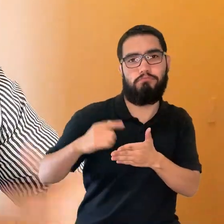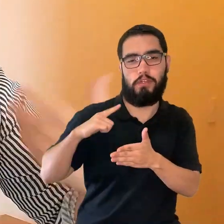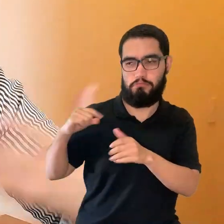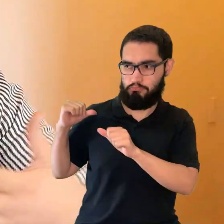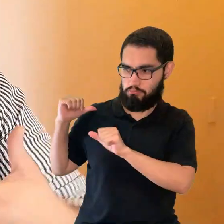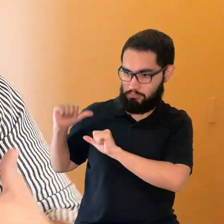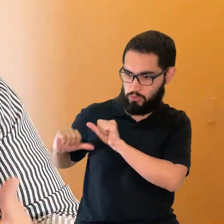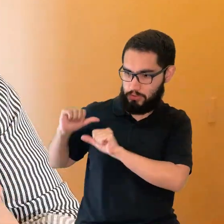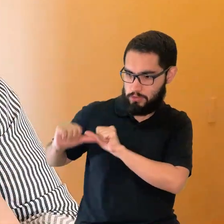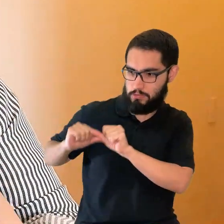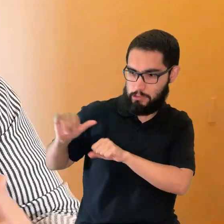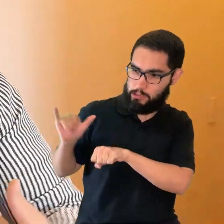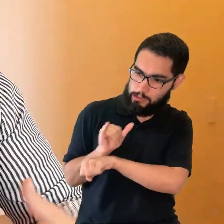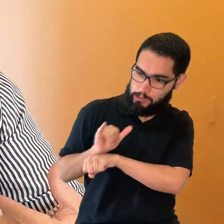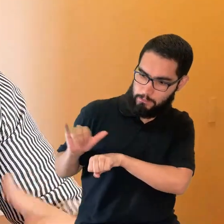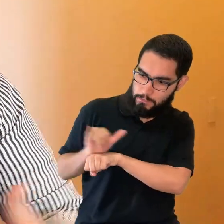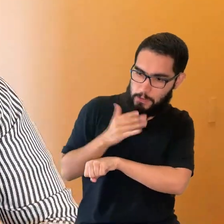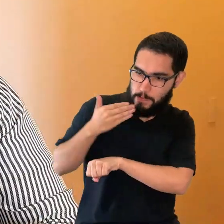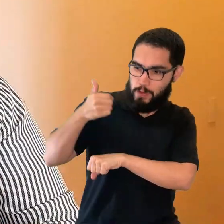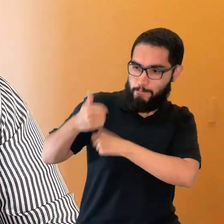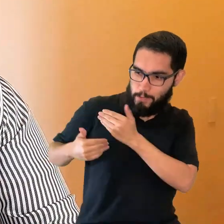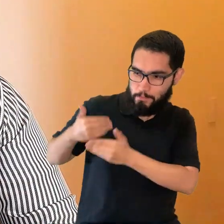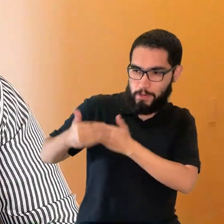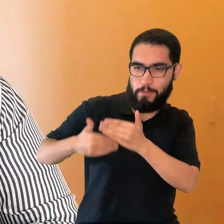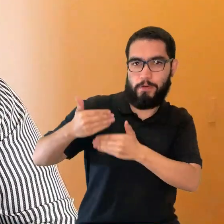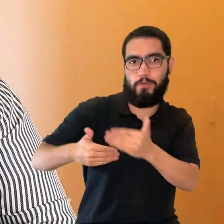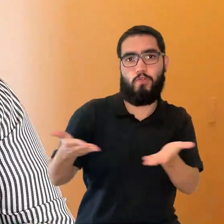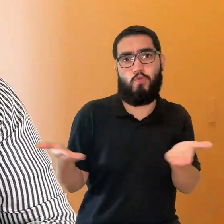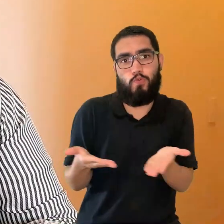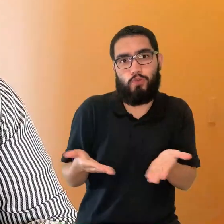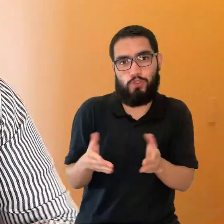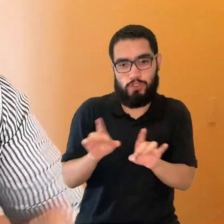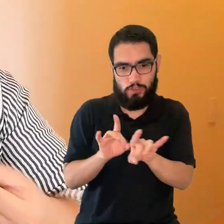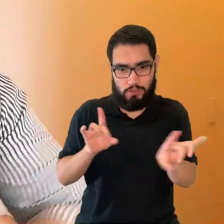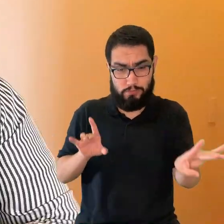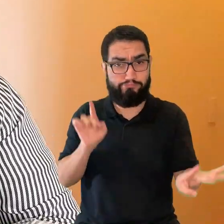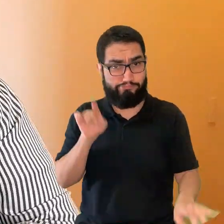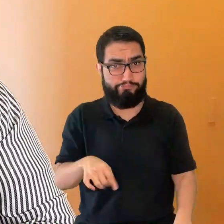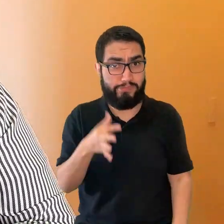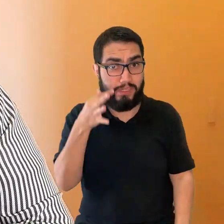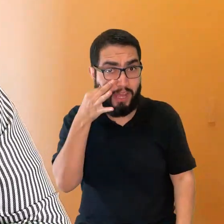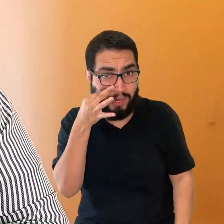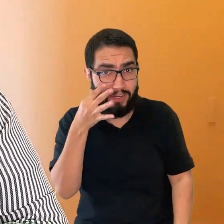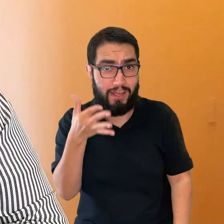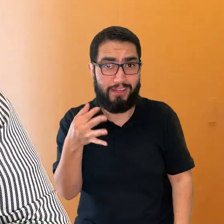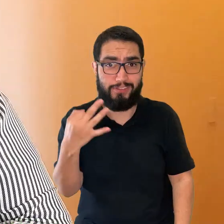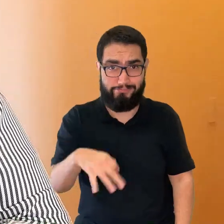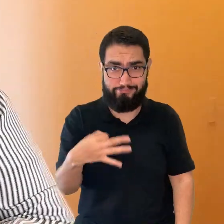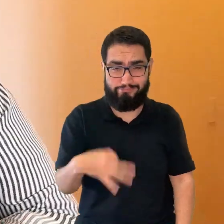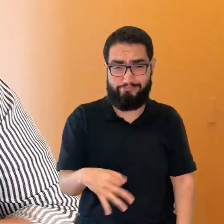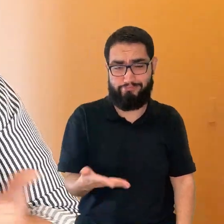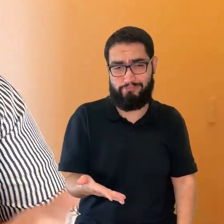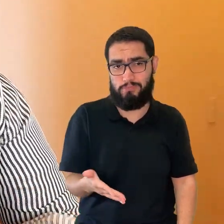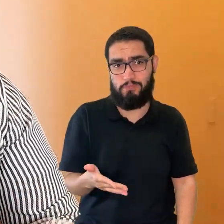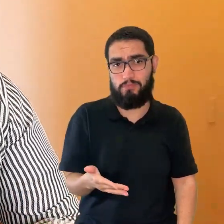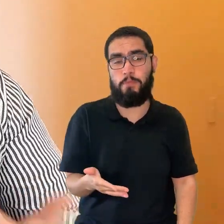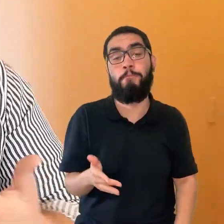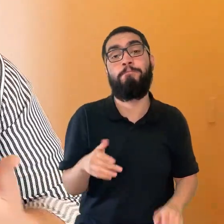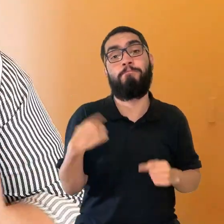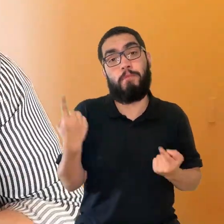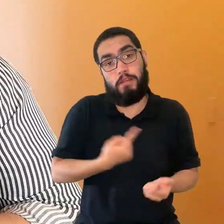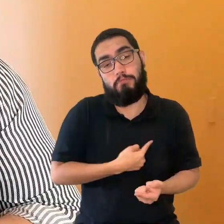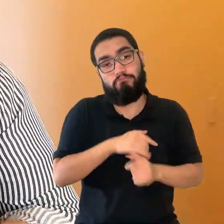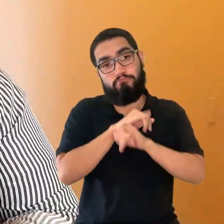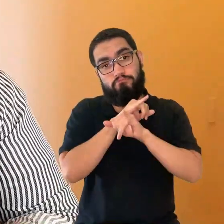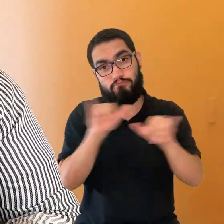os tempos e os anos, eles foram se aprimorando. A formação à distância hoje no Brasil é uma realidade, a gente não pode negar isso. O que eu